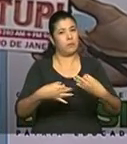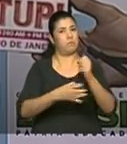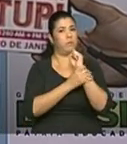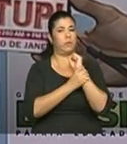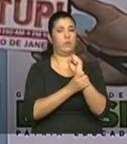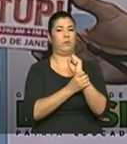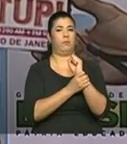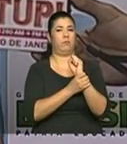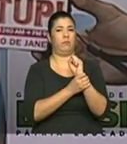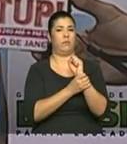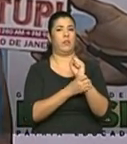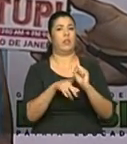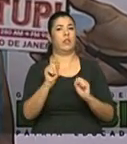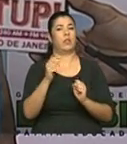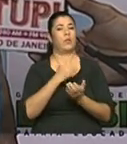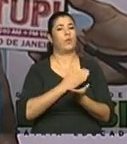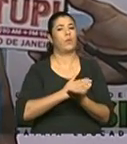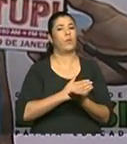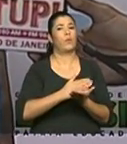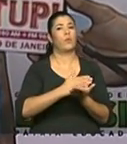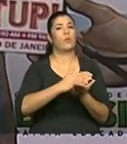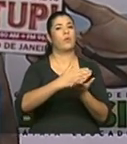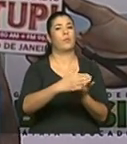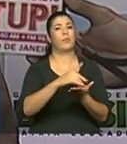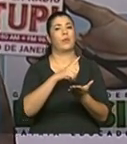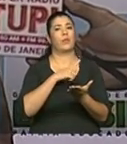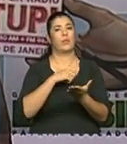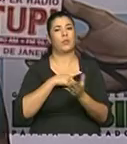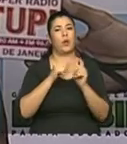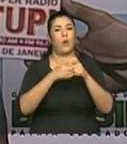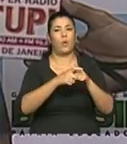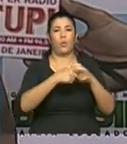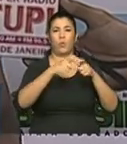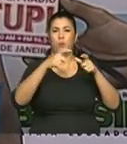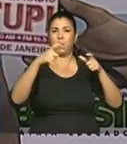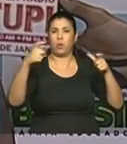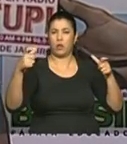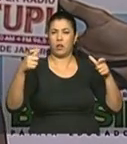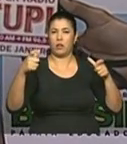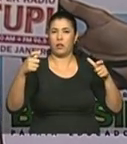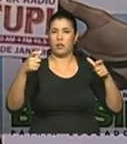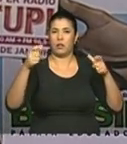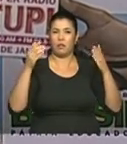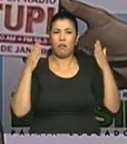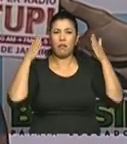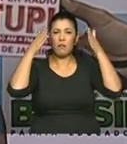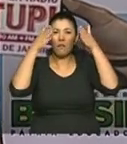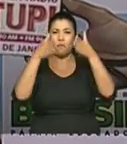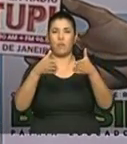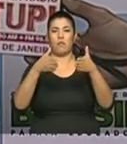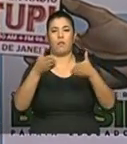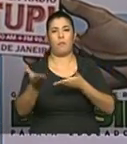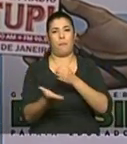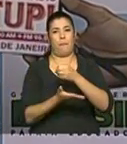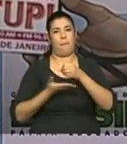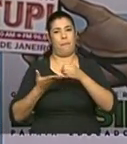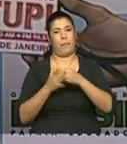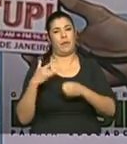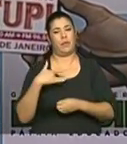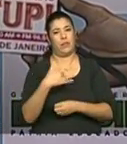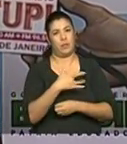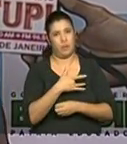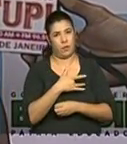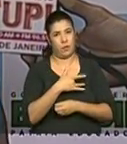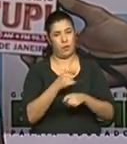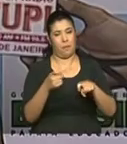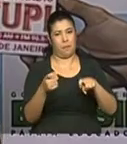segurança, certo? Que a partir do momento que nós temos uma expansão da atenção básica, uma qualificação com a presença de